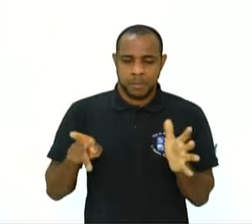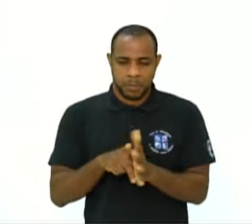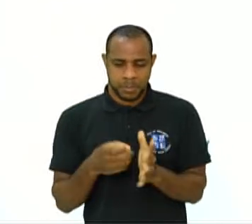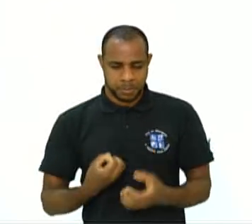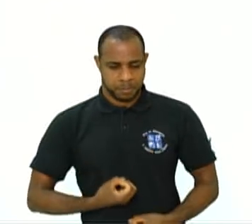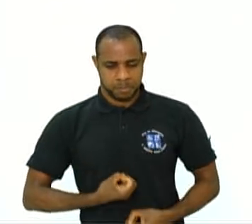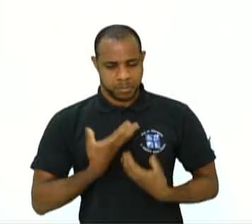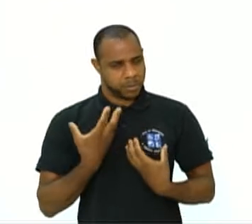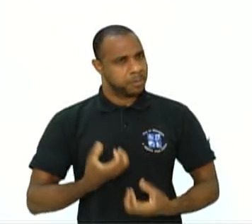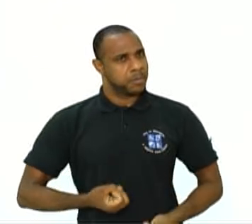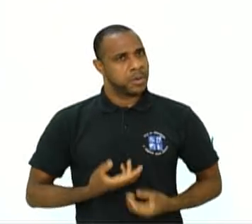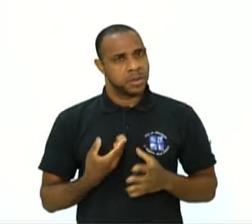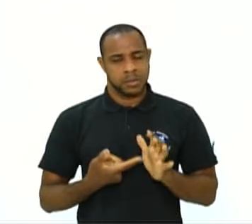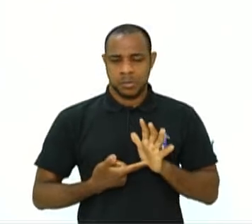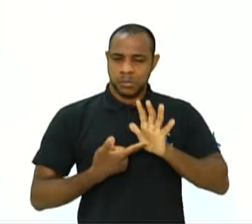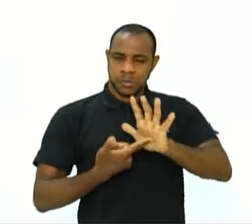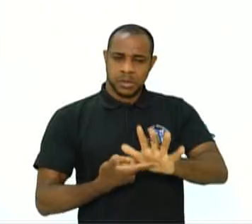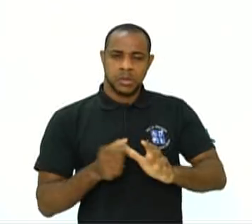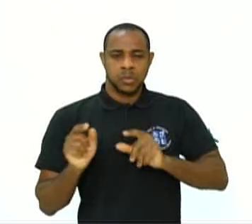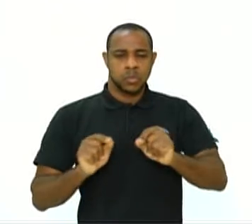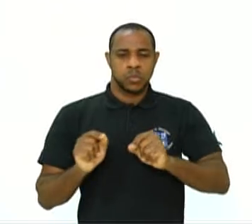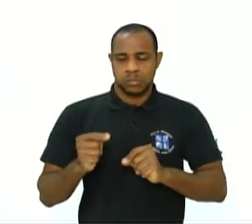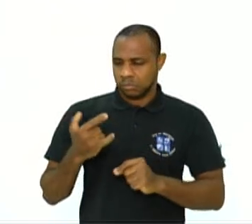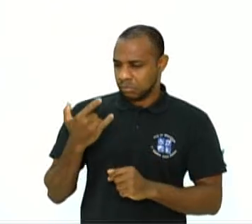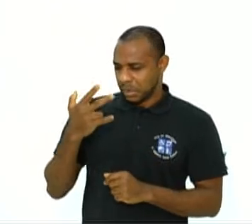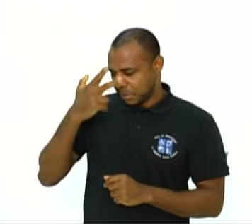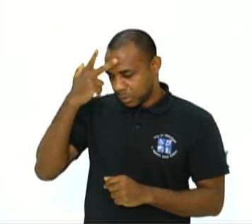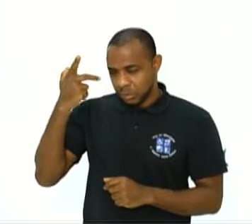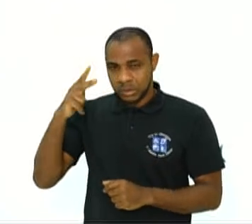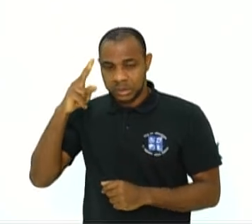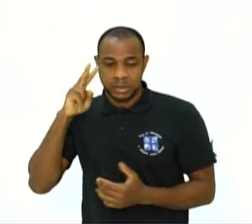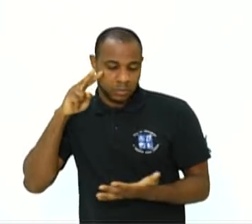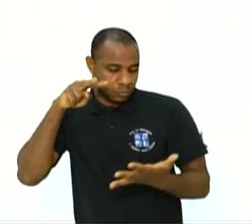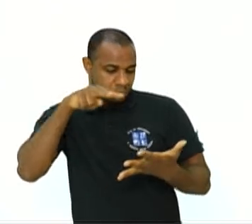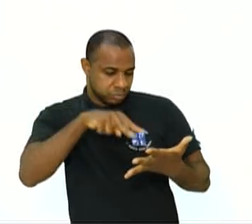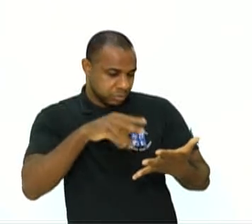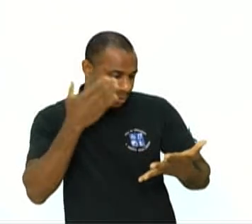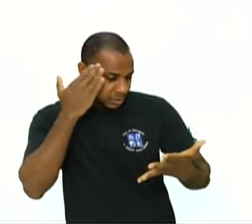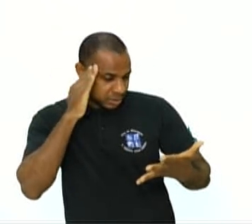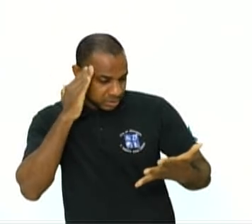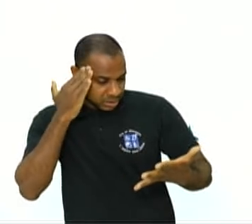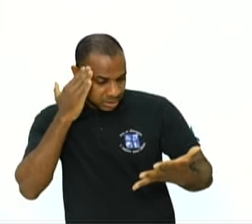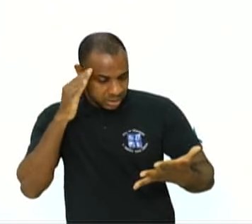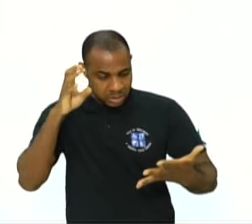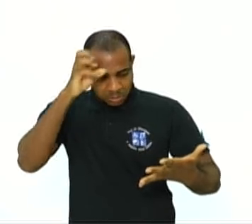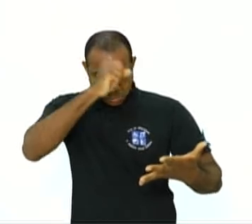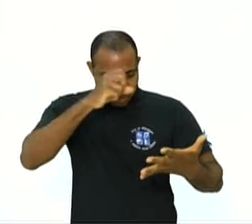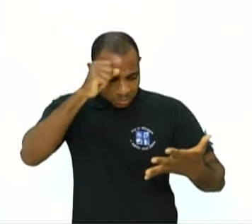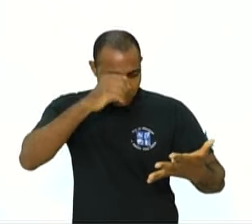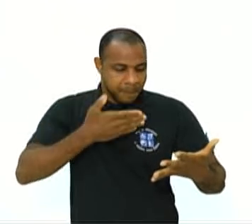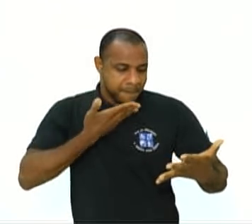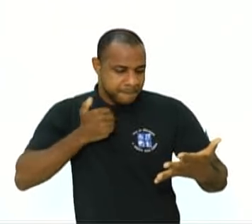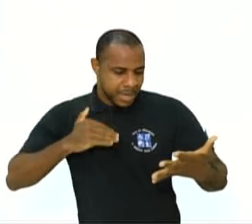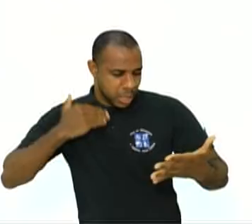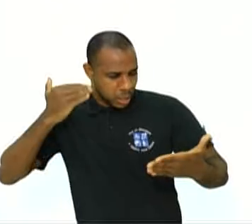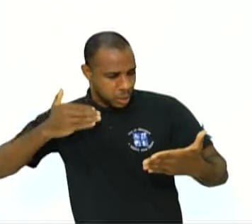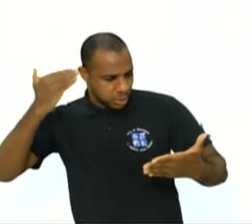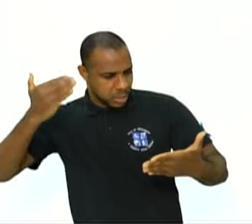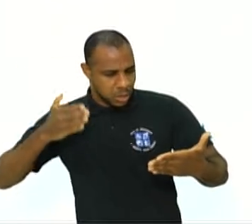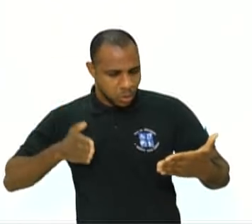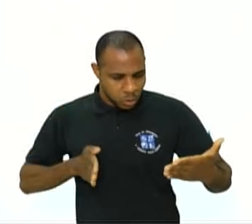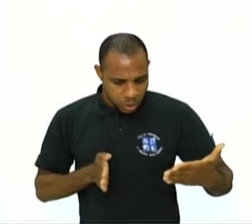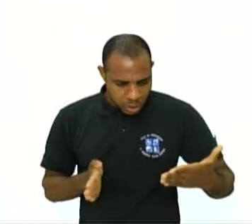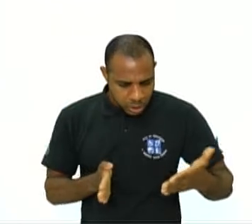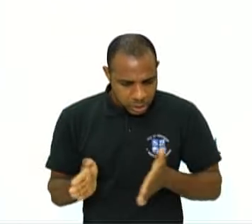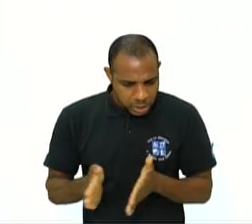poética, né? Lidar com algo que lhe chama a atenção, algo que você quer entender, compreender, melhorar. O caminho pode